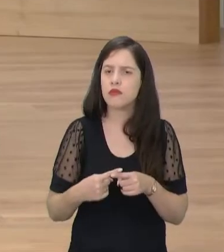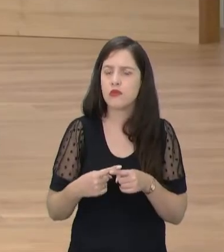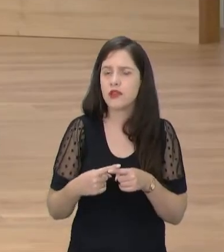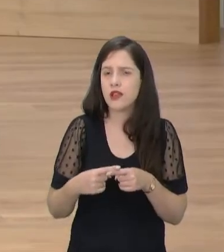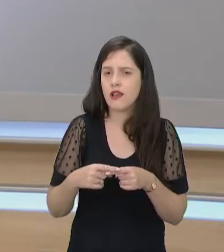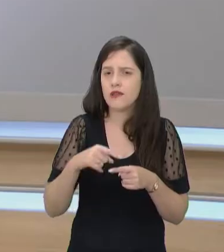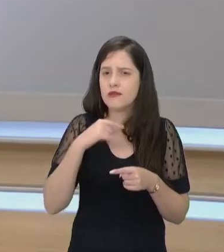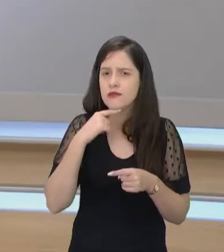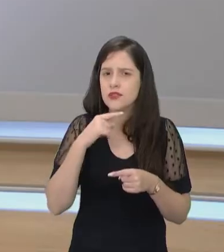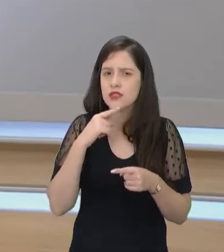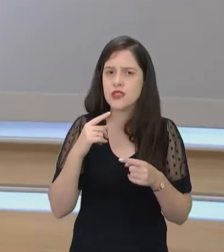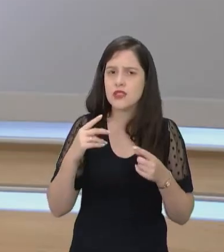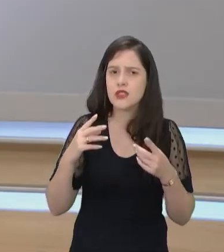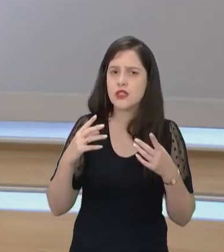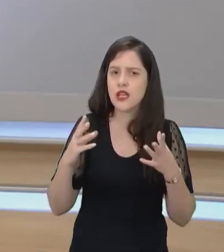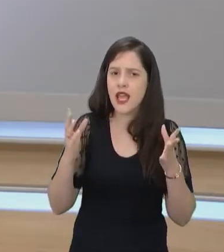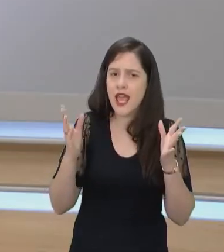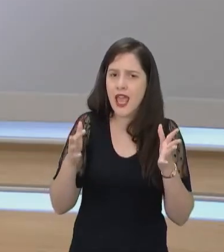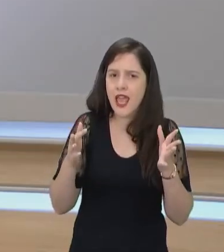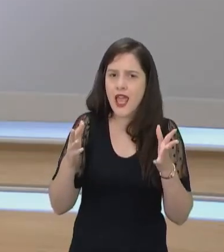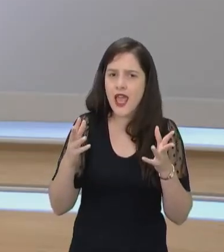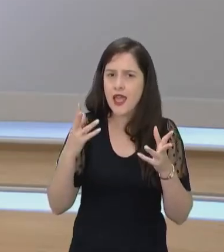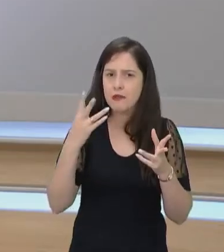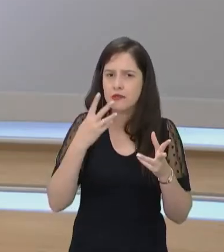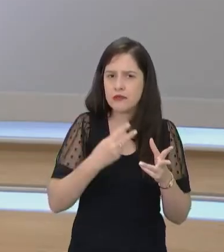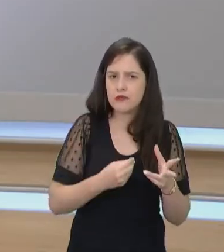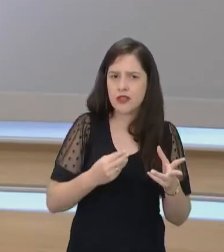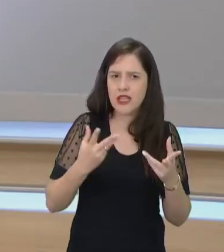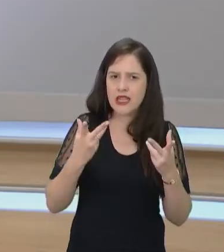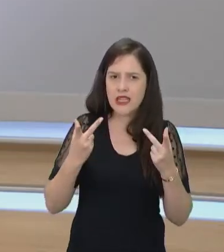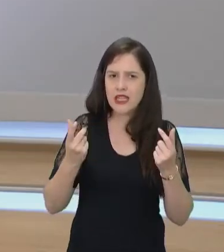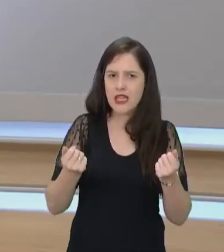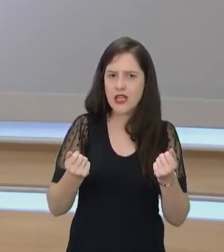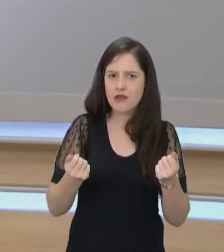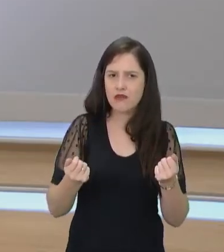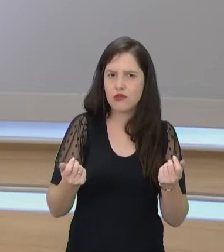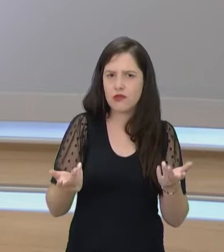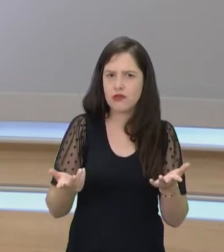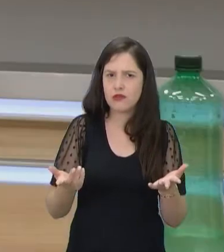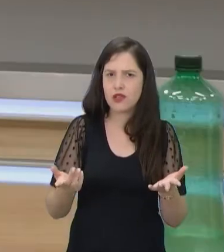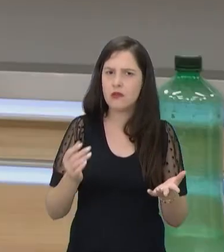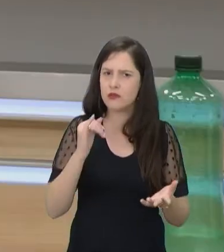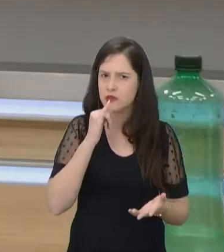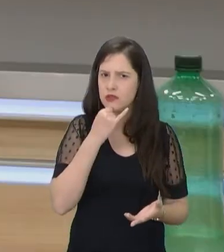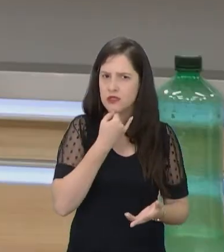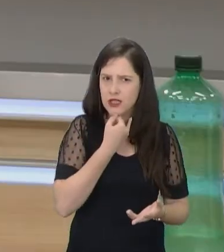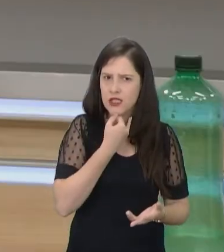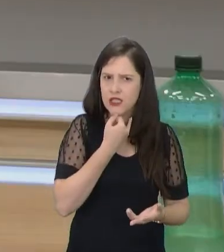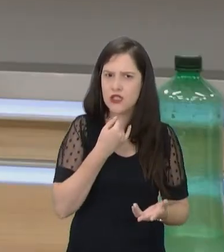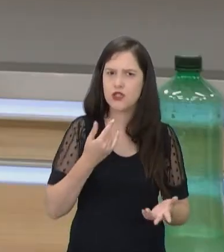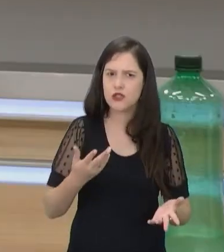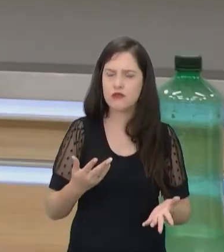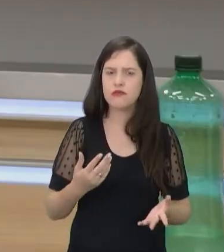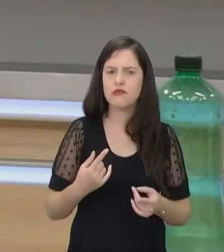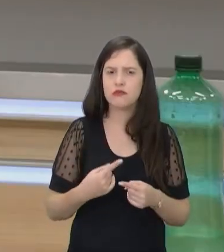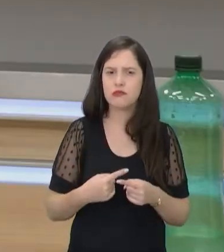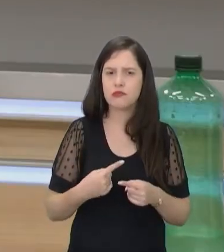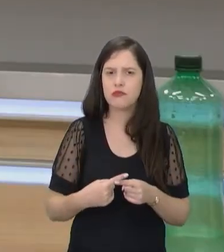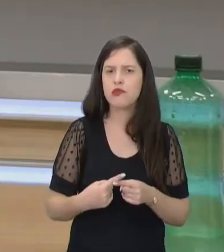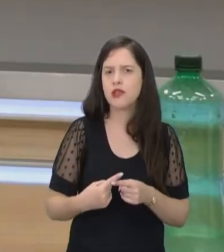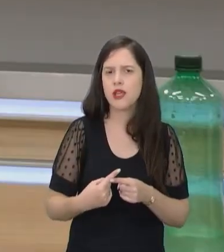mano, Dodô deve ser incrível. E aí fala, mano, mas não tem mais Dodô. Não tem. Não tem mais É muito triste quando a gente pensa ainda mais em extinção,